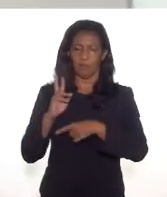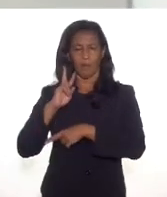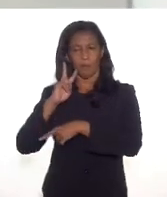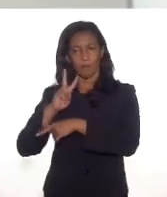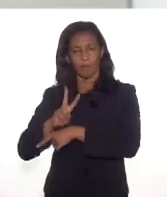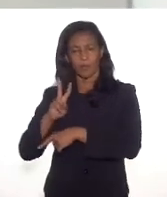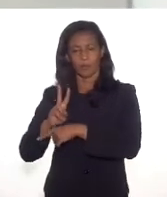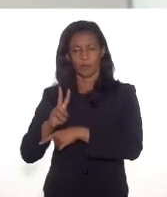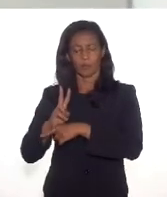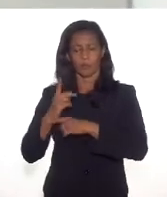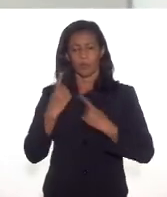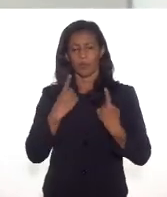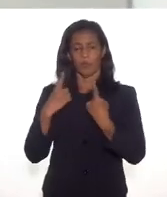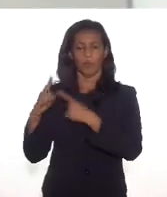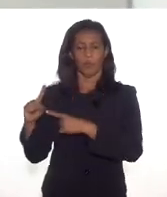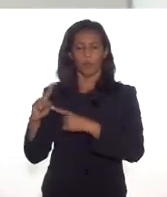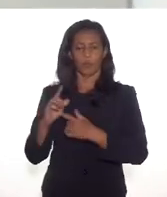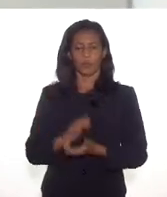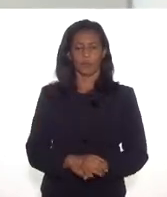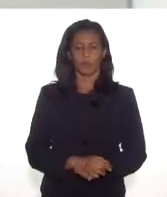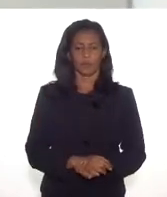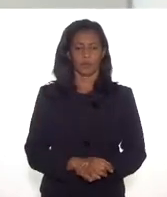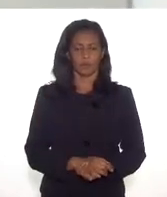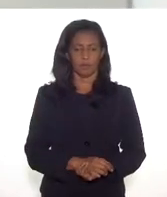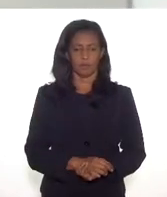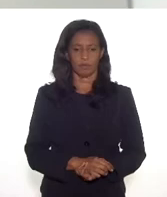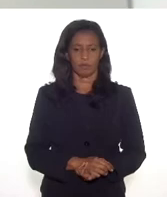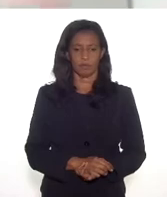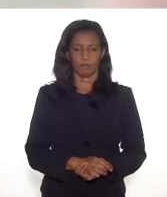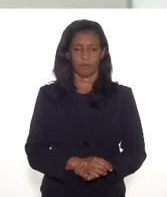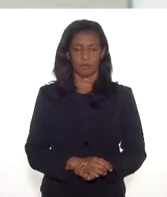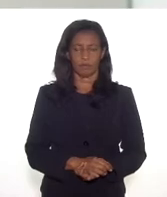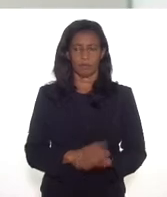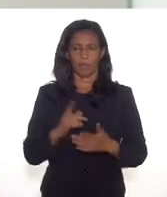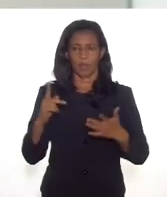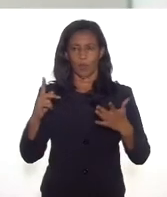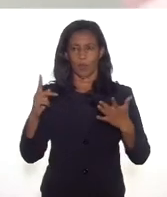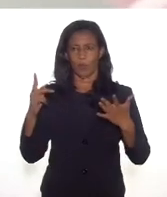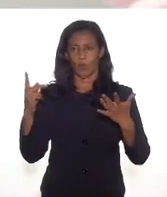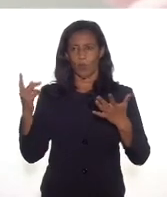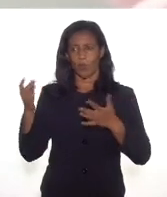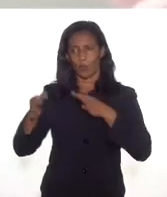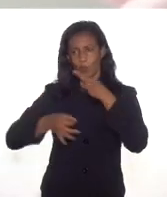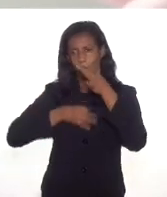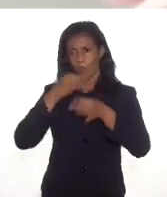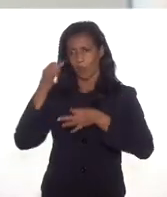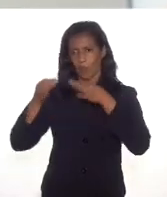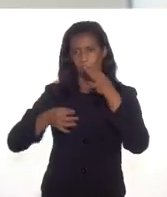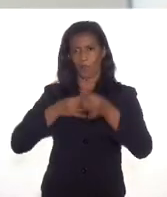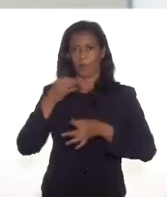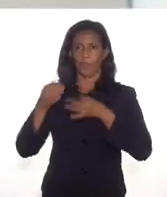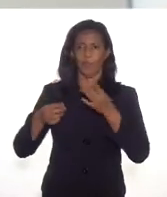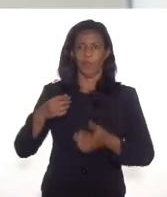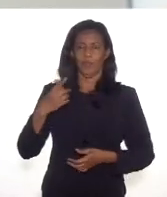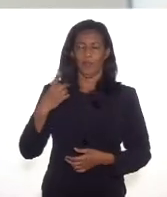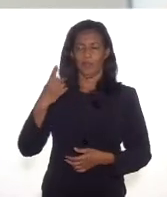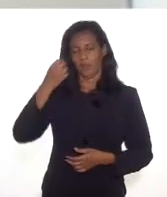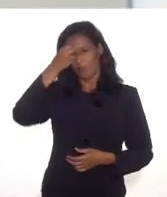preservá-la contra, né, a medida aloprada do prefeito Eduardo Paes, que